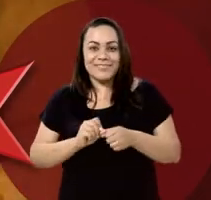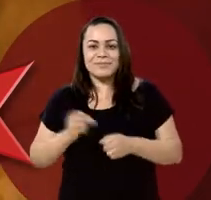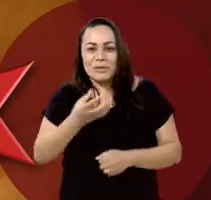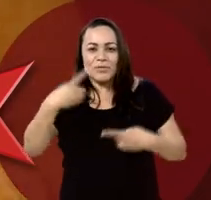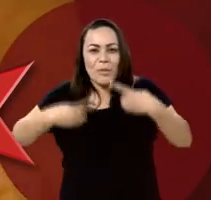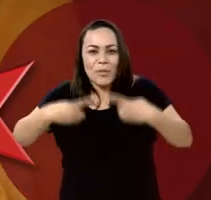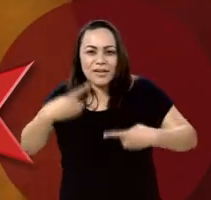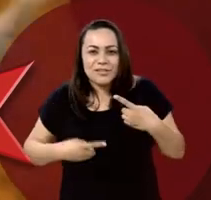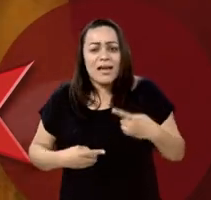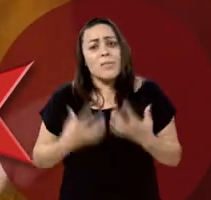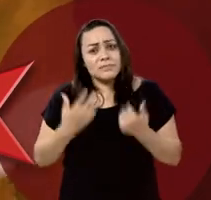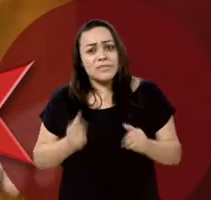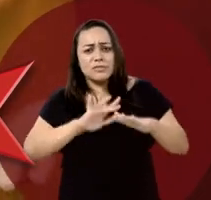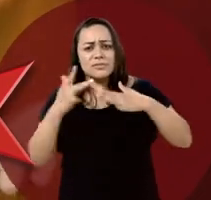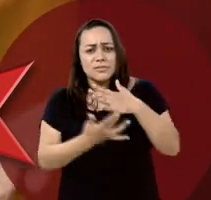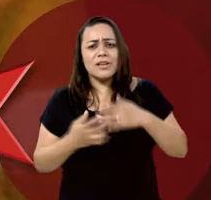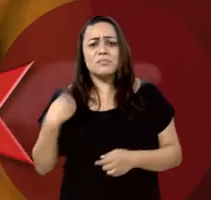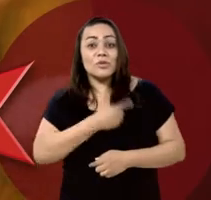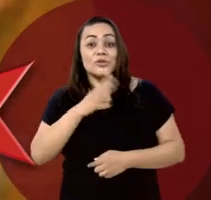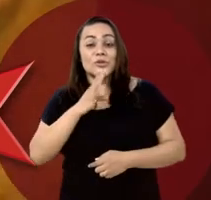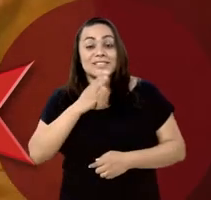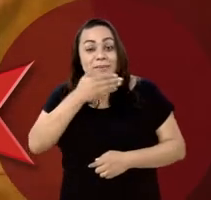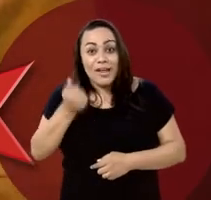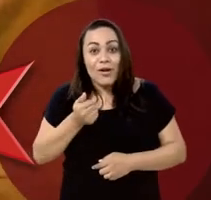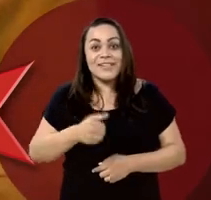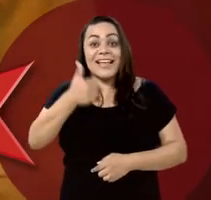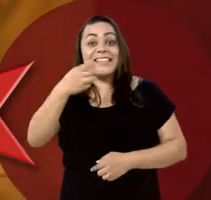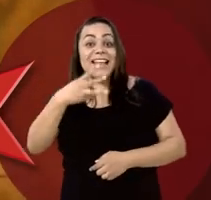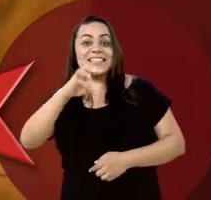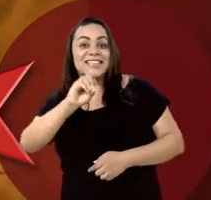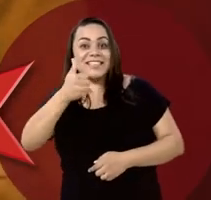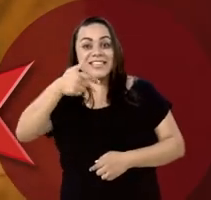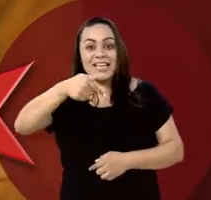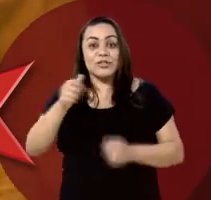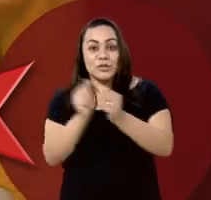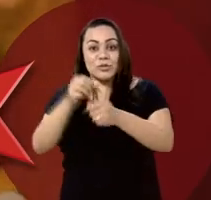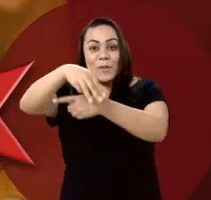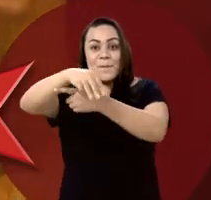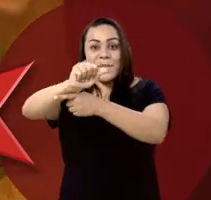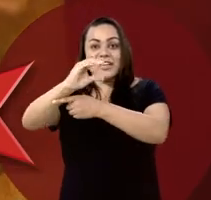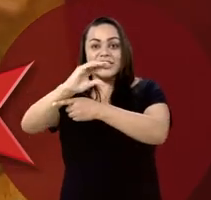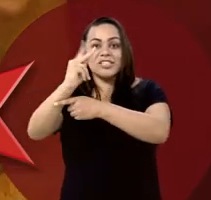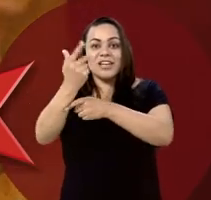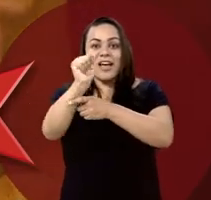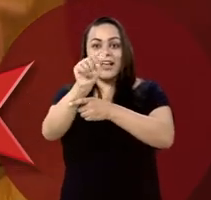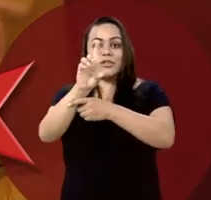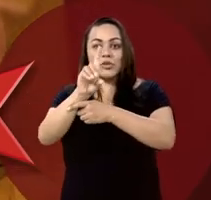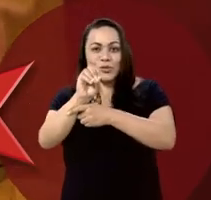fazer uma nova política. Me adiciona nas redes sociais para nos conhecermos melhor. Vivi Reis 13017. Tô com Machado.